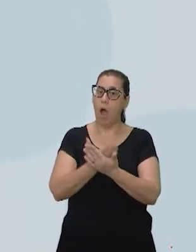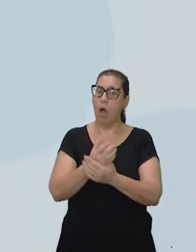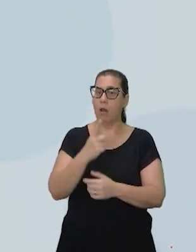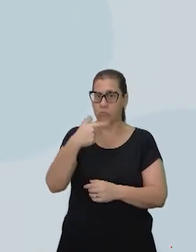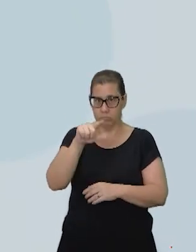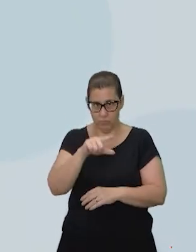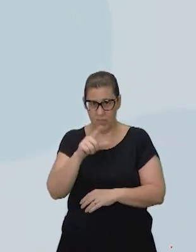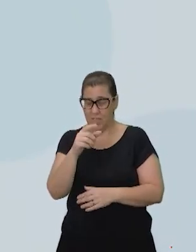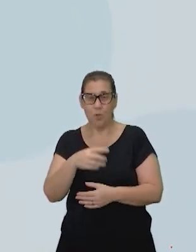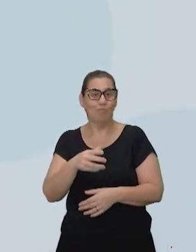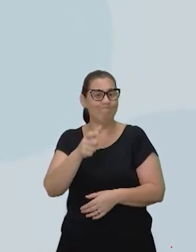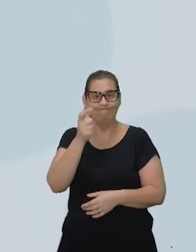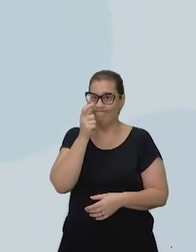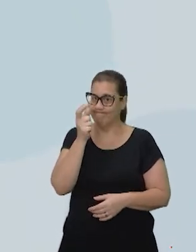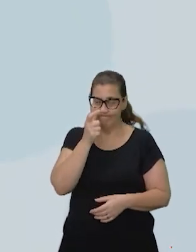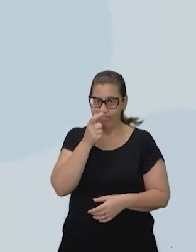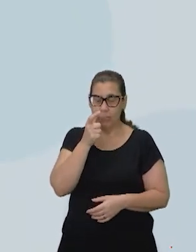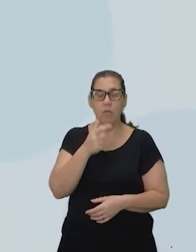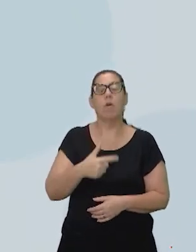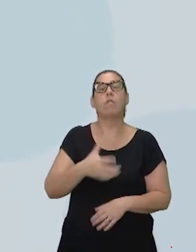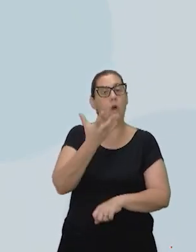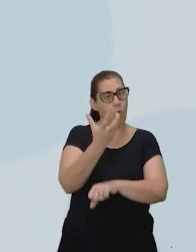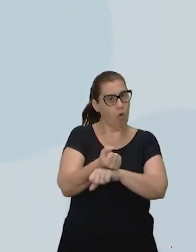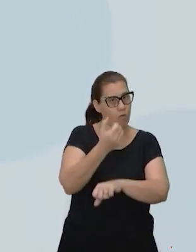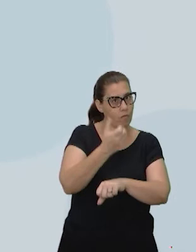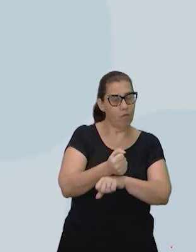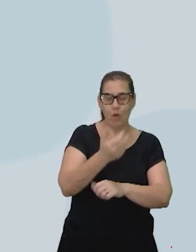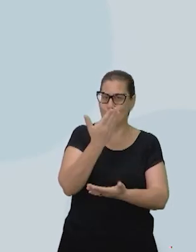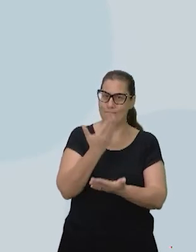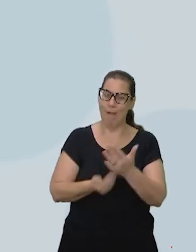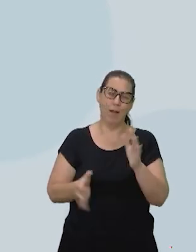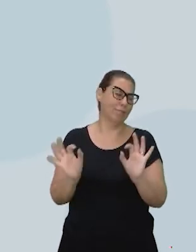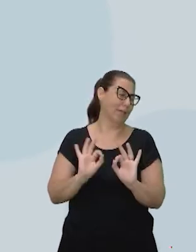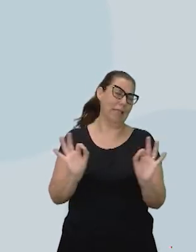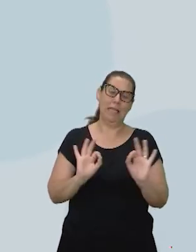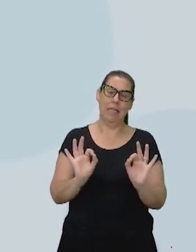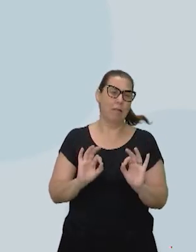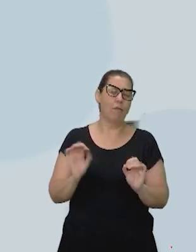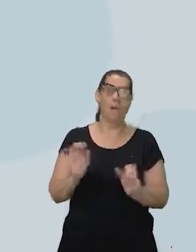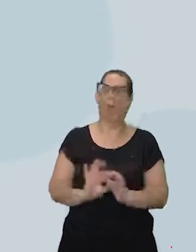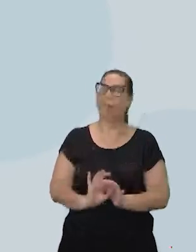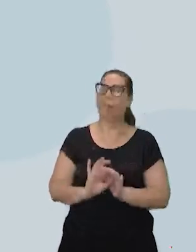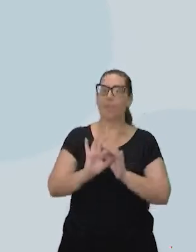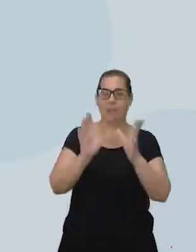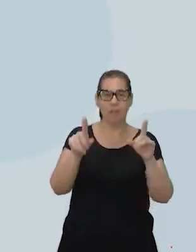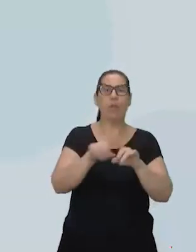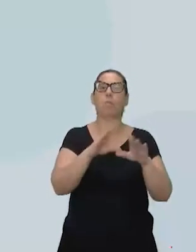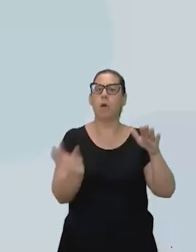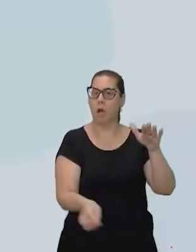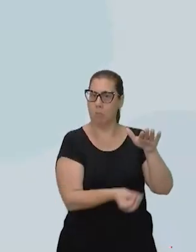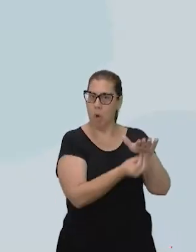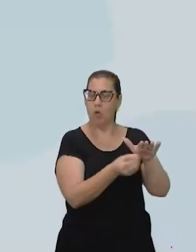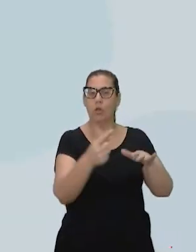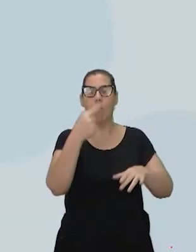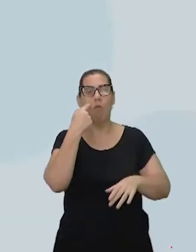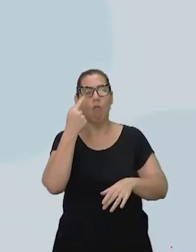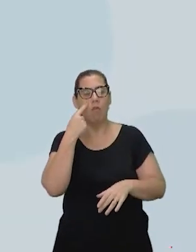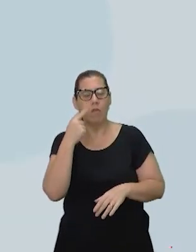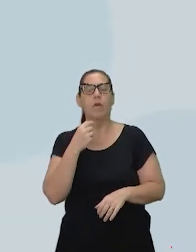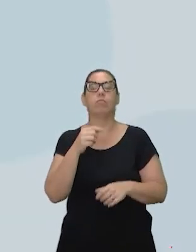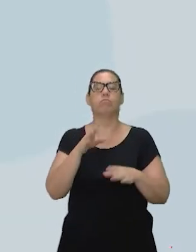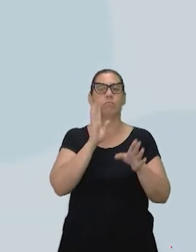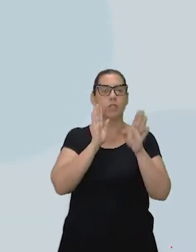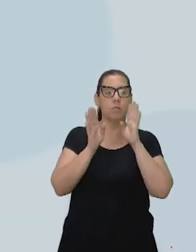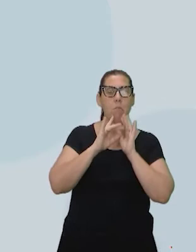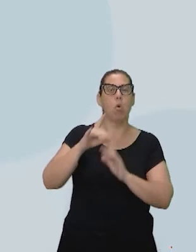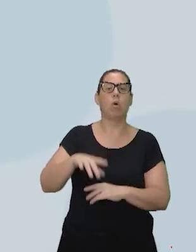perder, elas ficam gravadas aqui, então não tem perda, porque elas ficam disponíveis também no repositório, no Facebook,